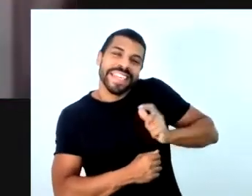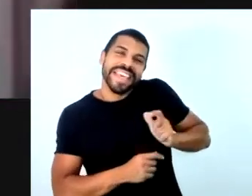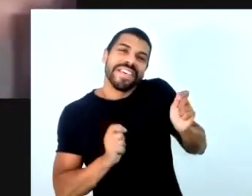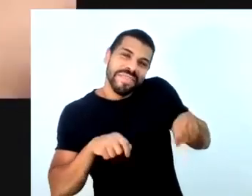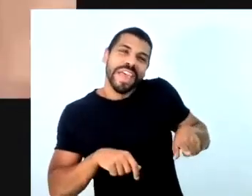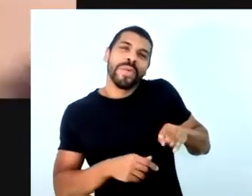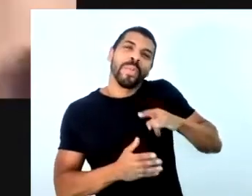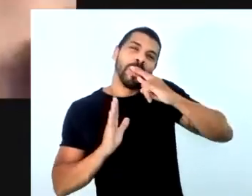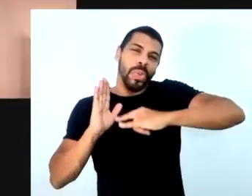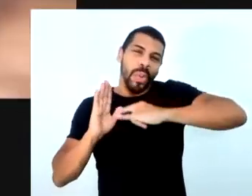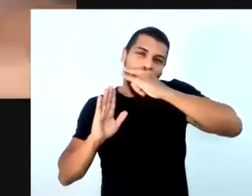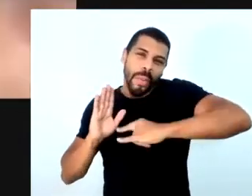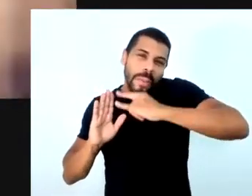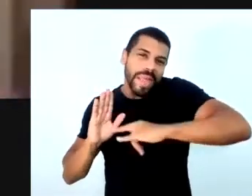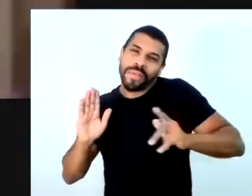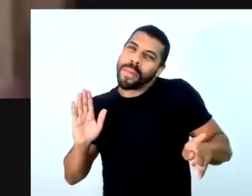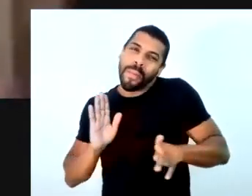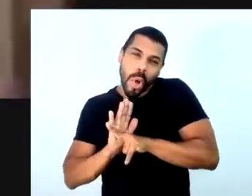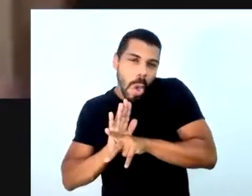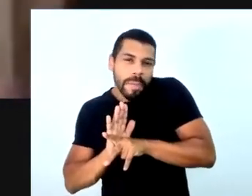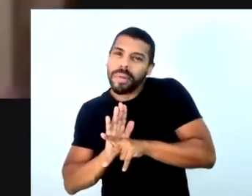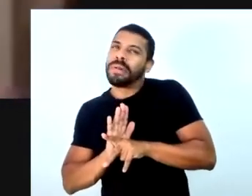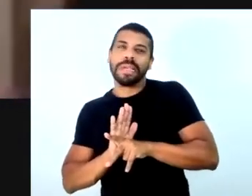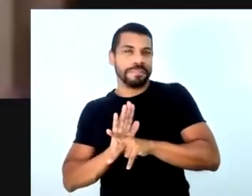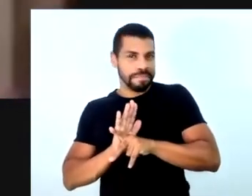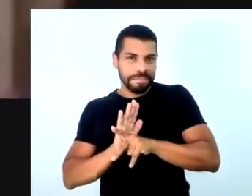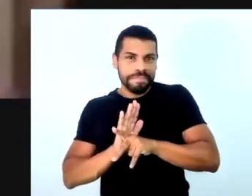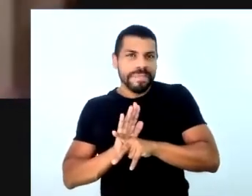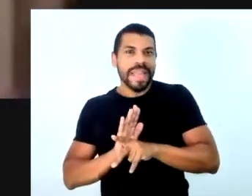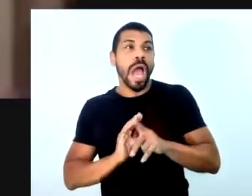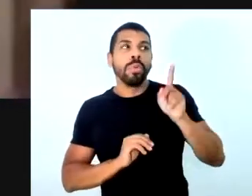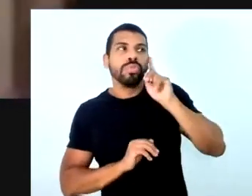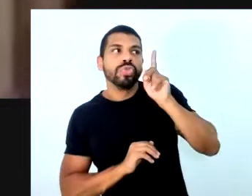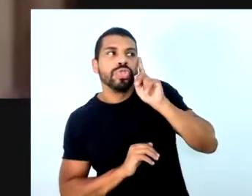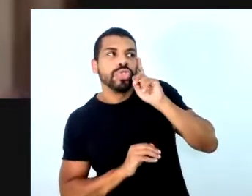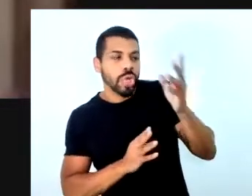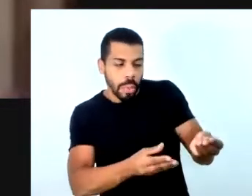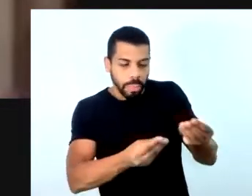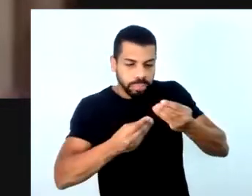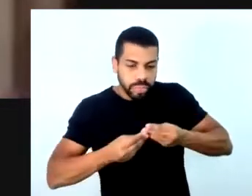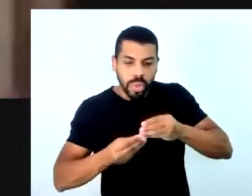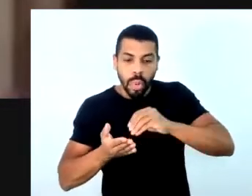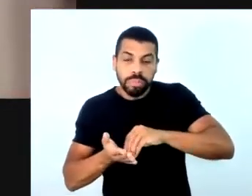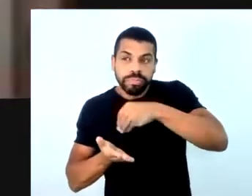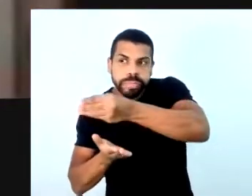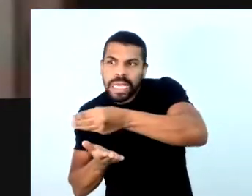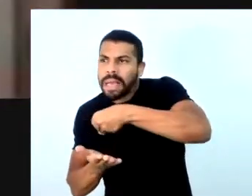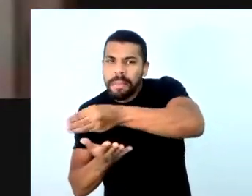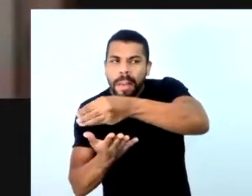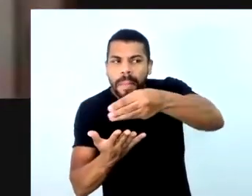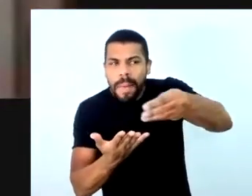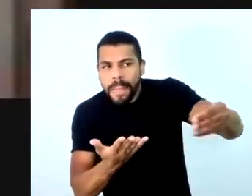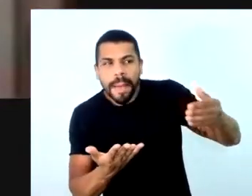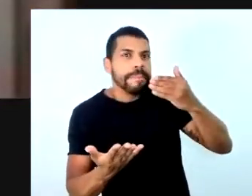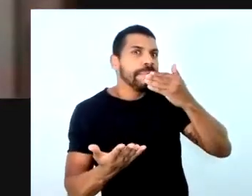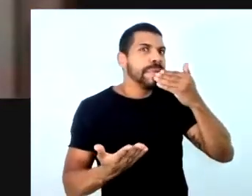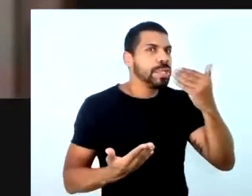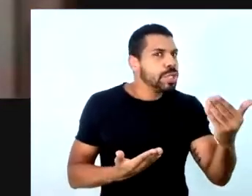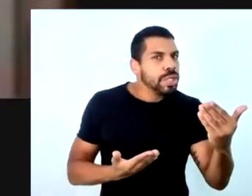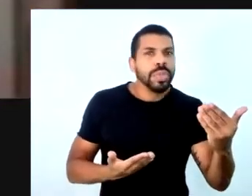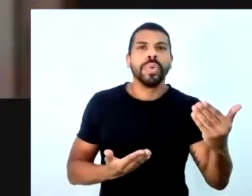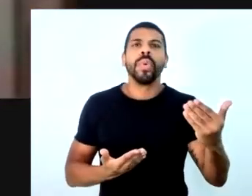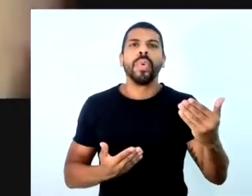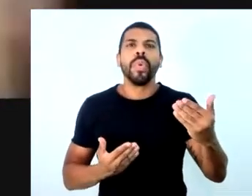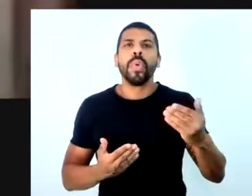muito, eu não tenho um caderno, mas eu tenho tipo um documento para cada projeto, onde está tudo, a data que chegou o material, a data que saiu,